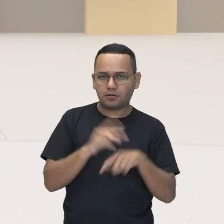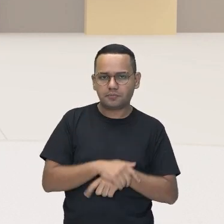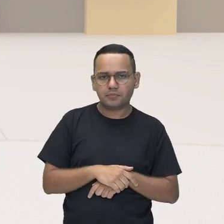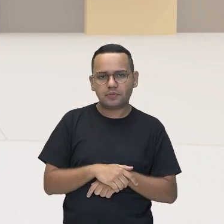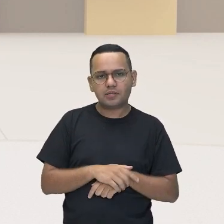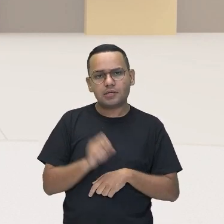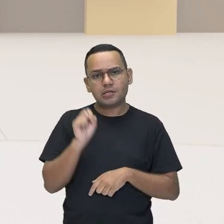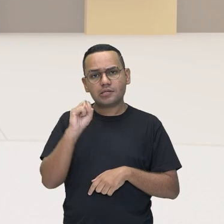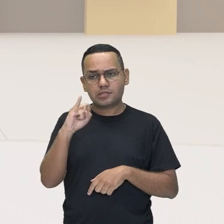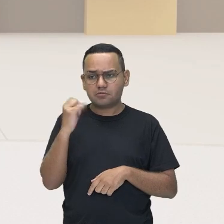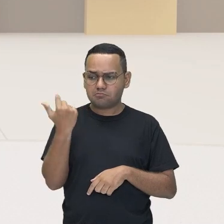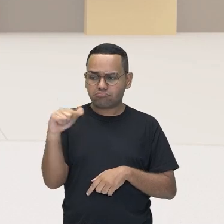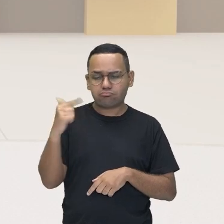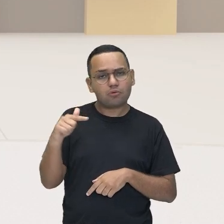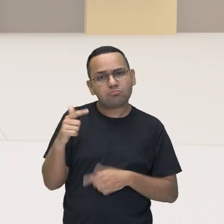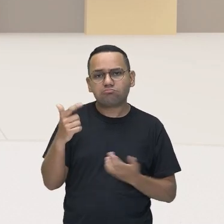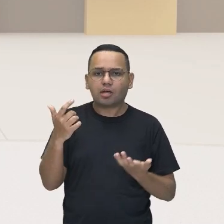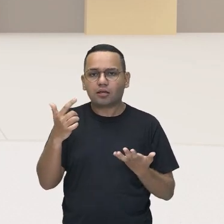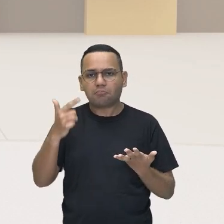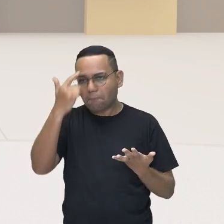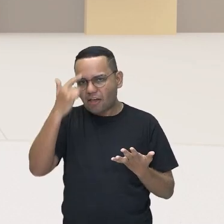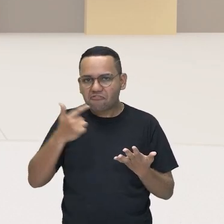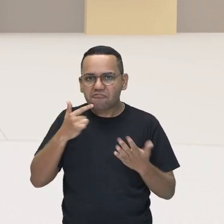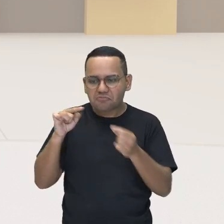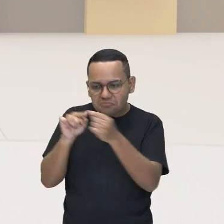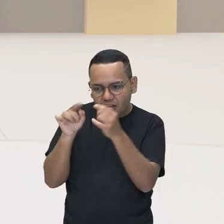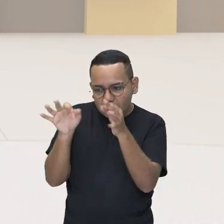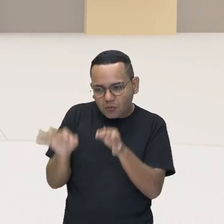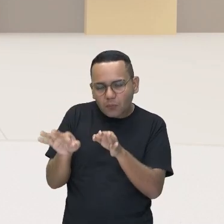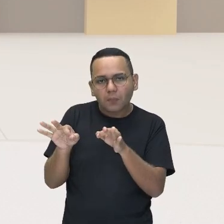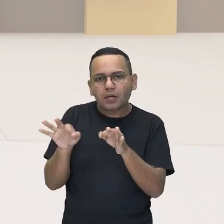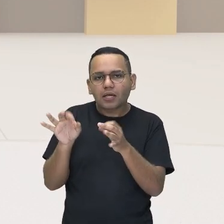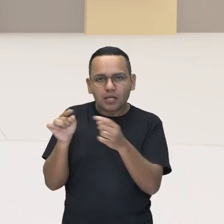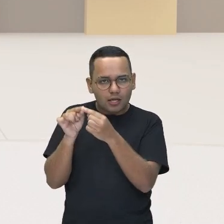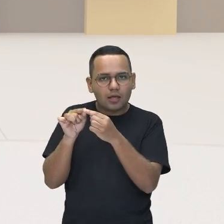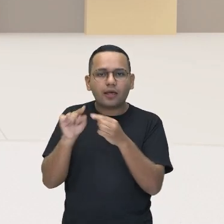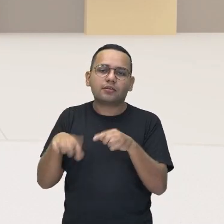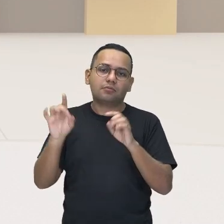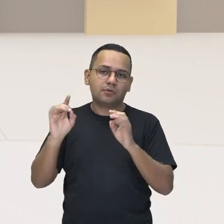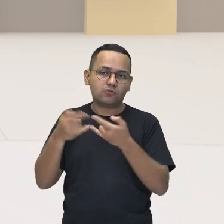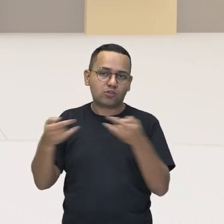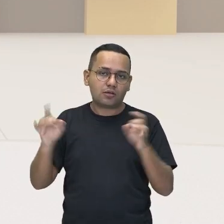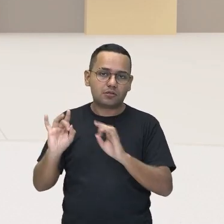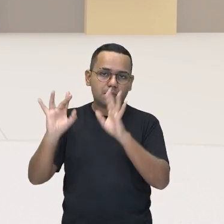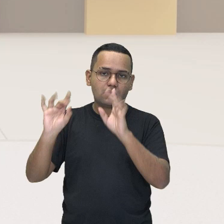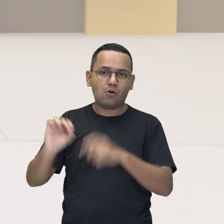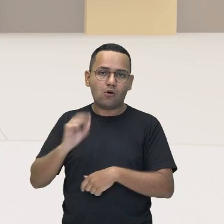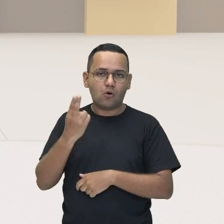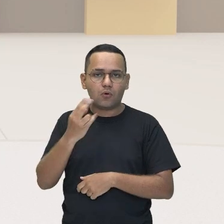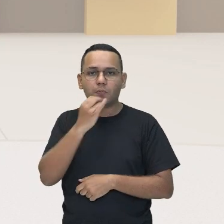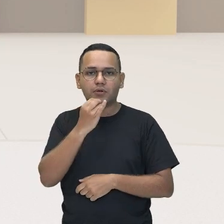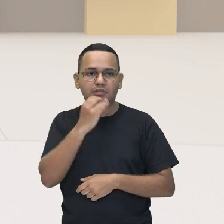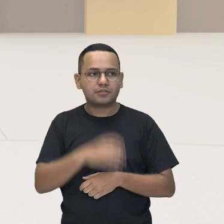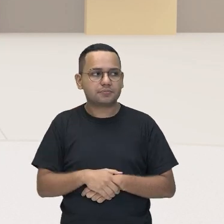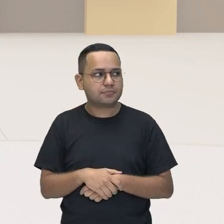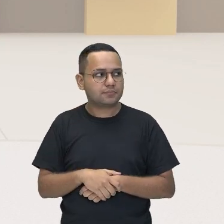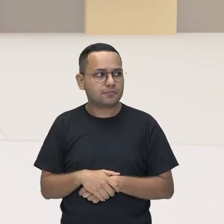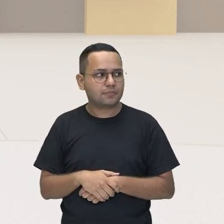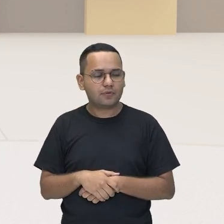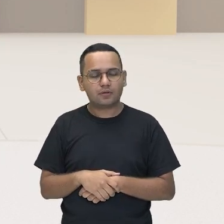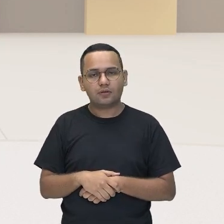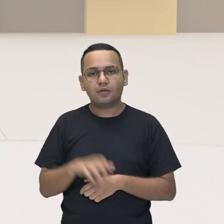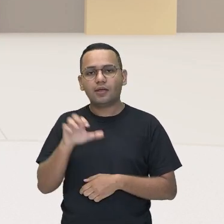se você não tem a opção do consignado, e aí? Cheque especial, né? Ou crédito pessoal. Empréstimo pessoal. Mas se eu